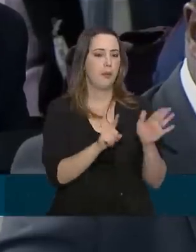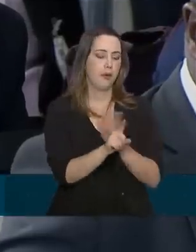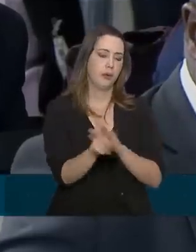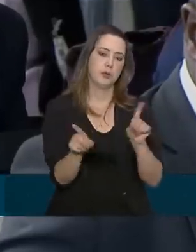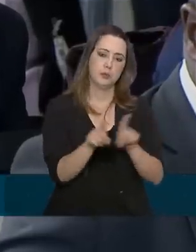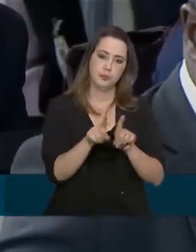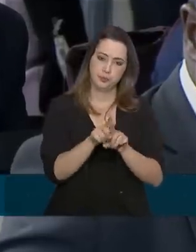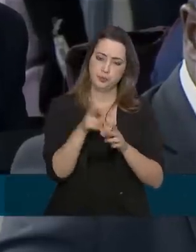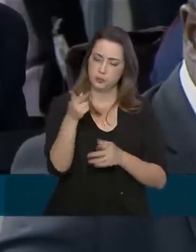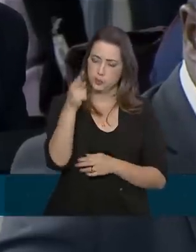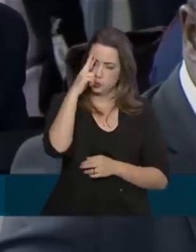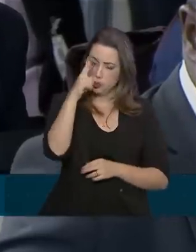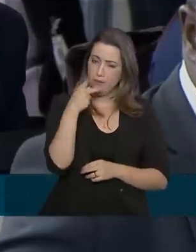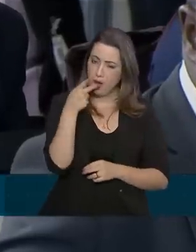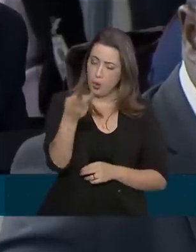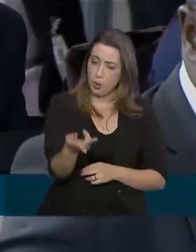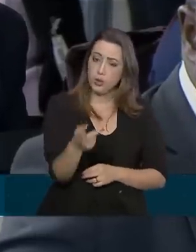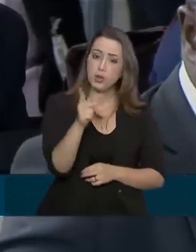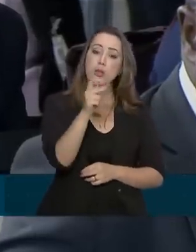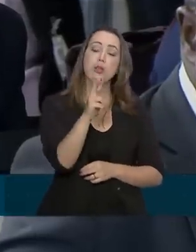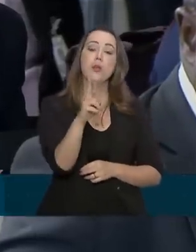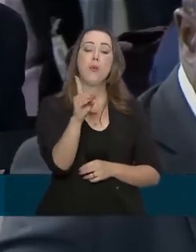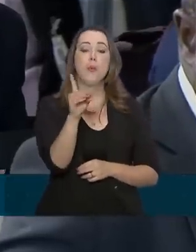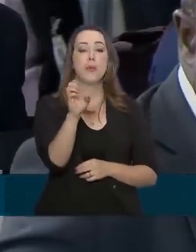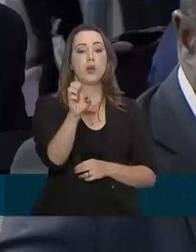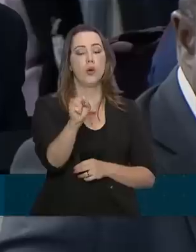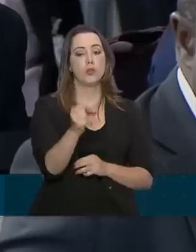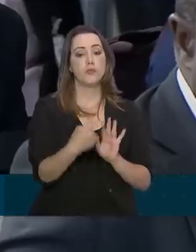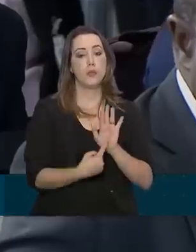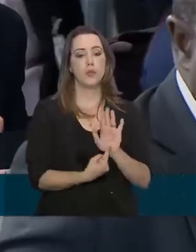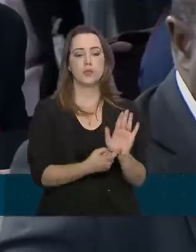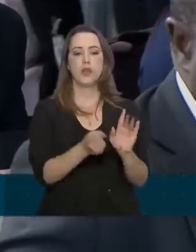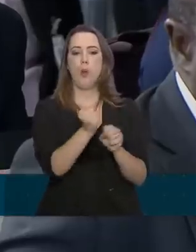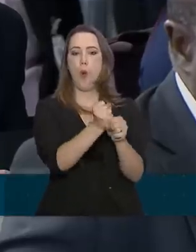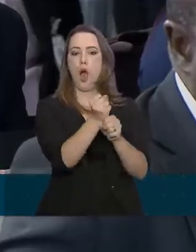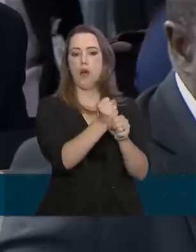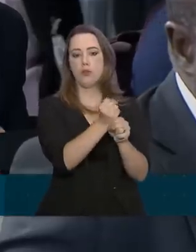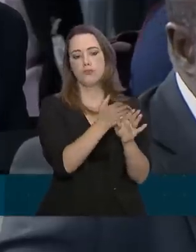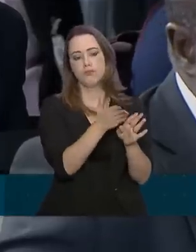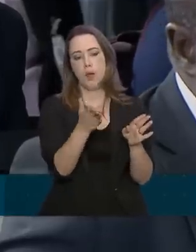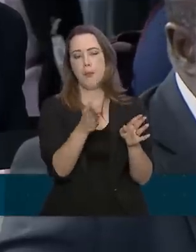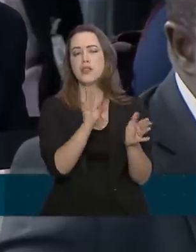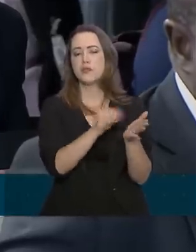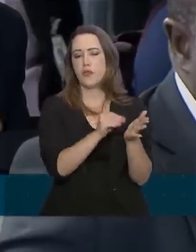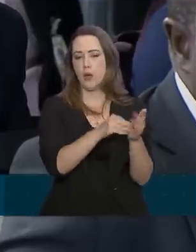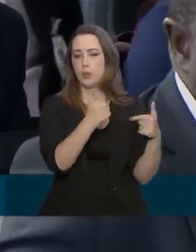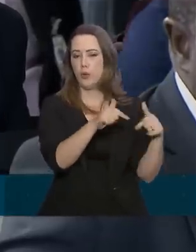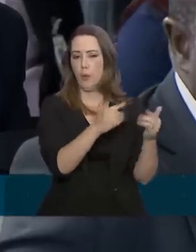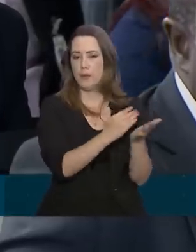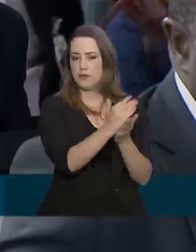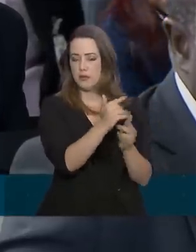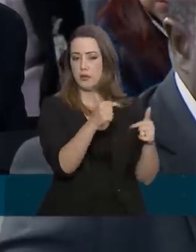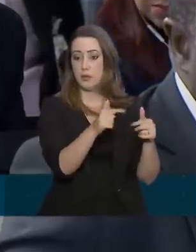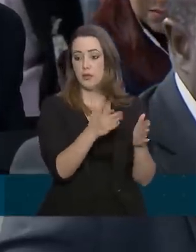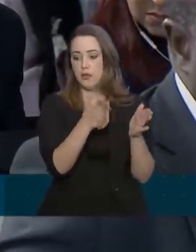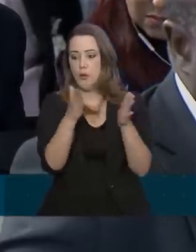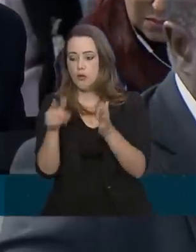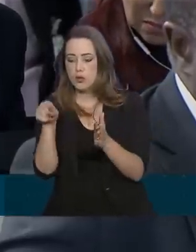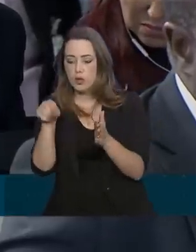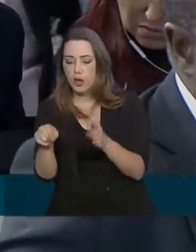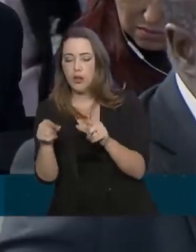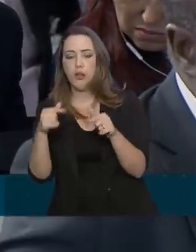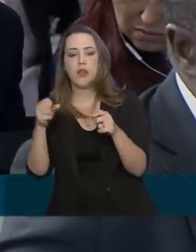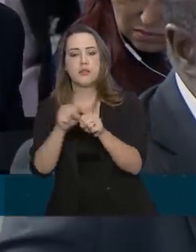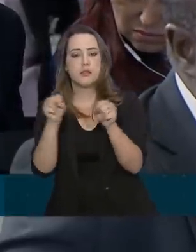isso eu falo que o prodes vai dar aquela aquela coisa anual mas ele ainda não está pronto então é isso que a gente tem para trabalhar então se nós